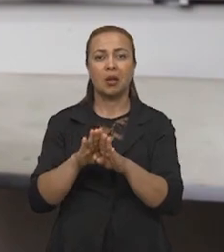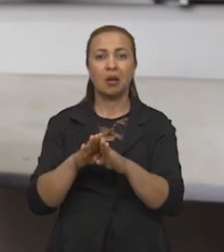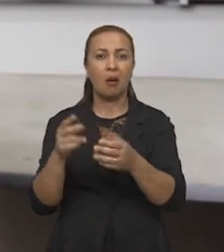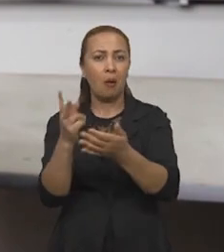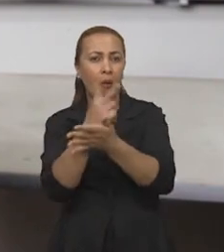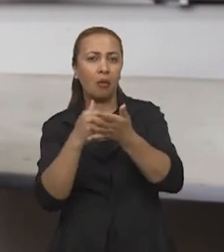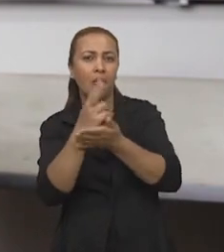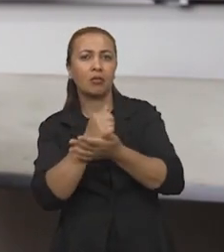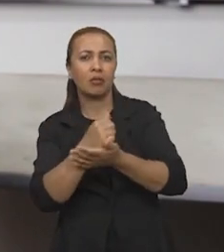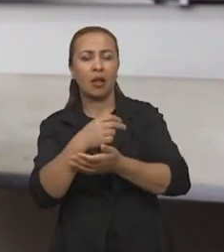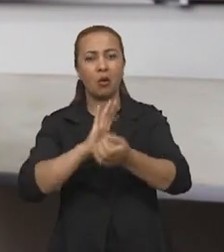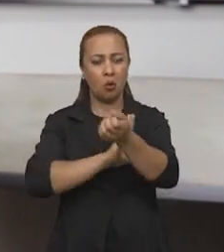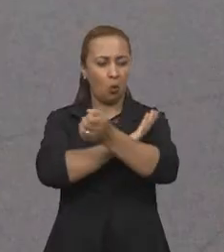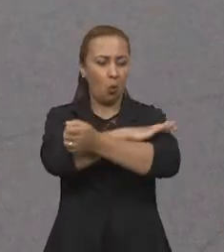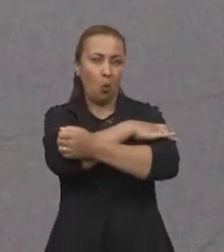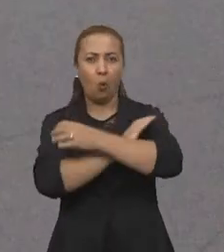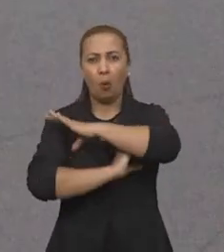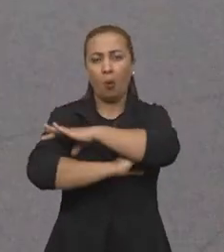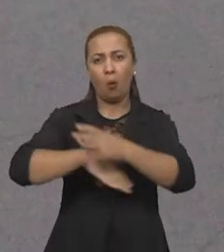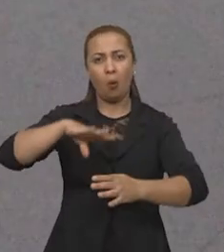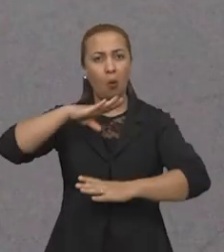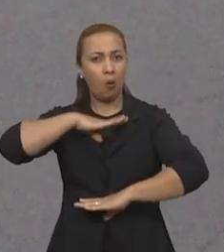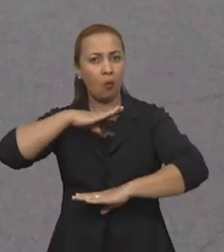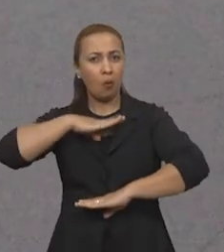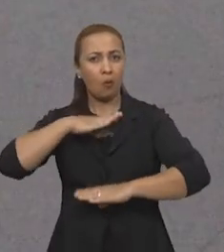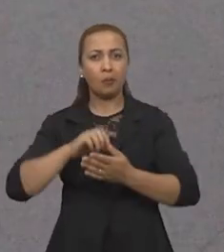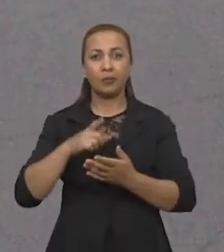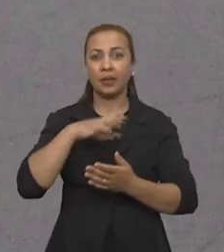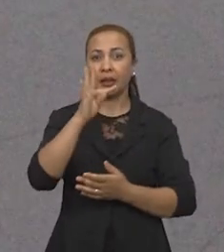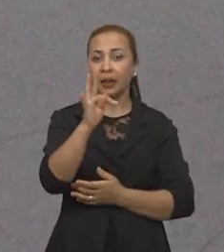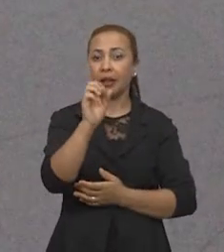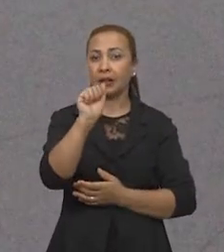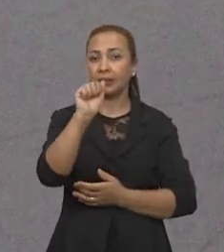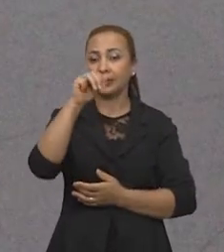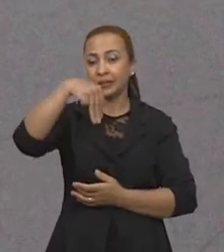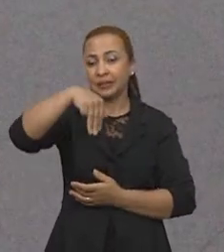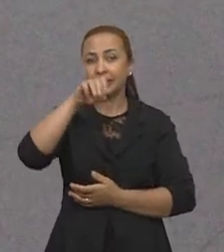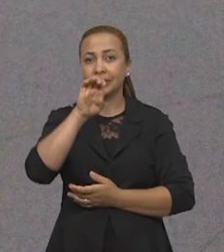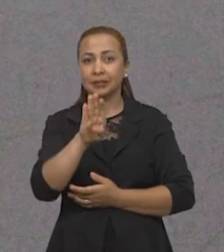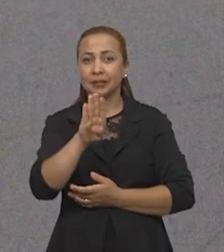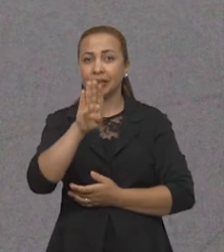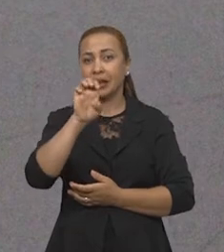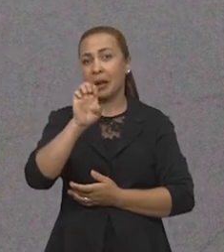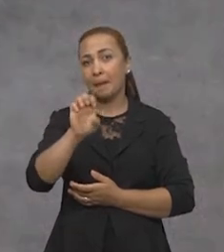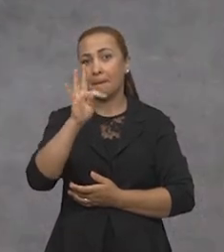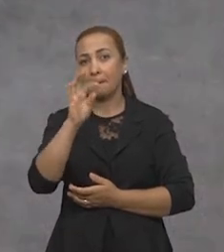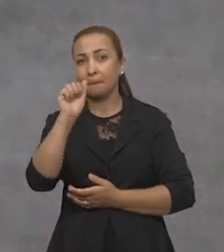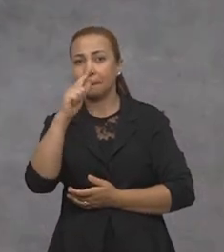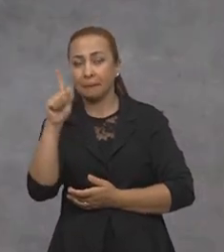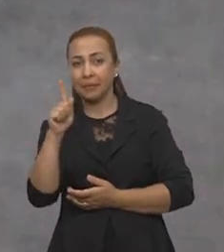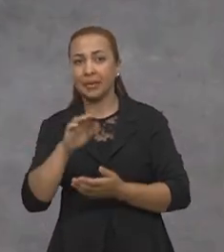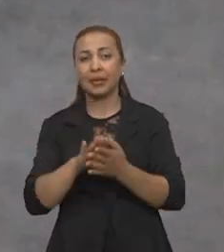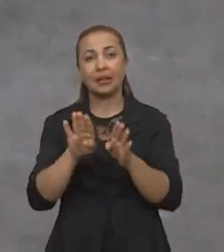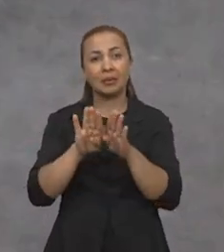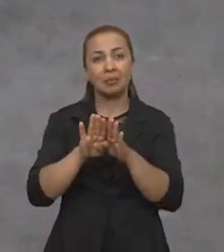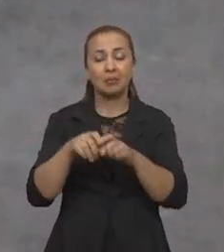enfeites corporais, a exemplo de tambetais, né? Tanto tambetá, nós temos um tambetá de amazonita e foi evidenciado